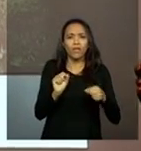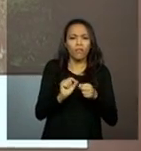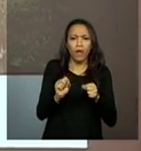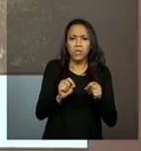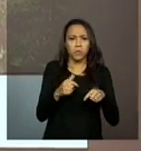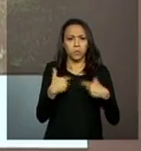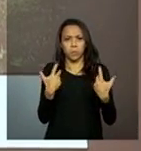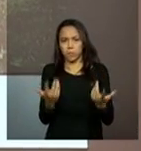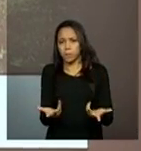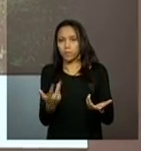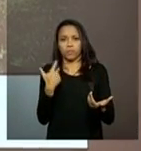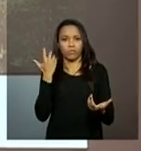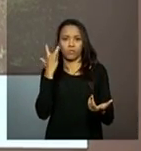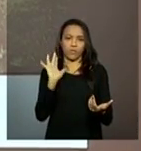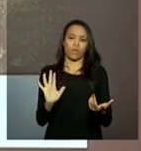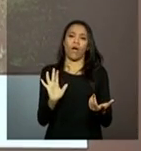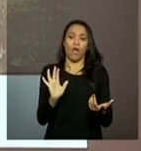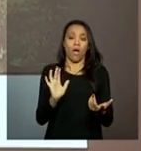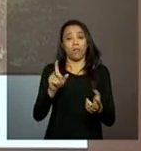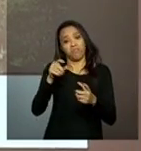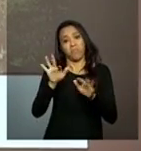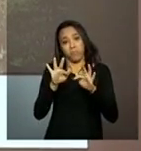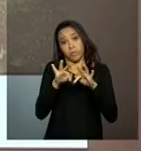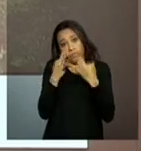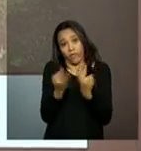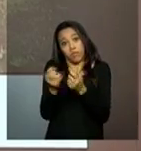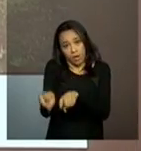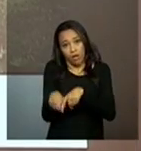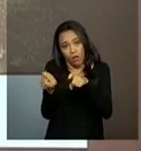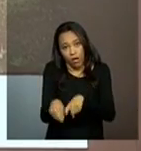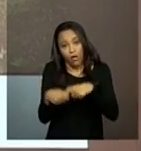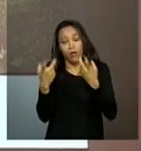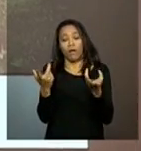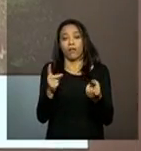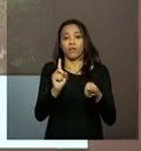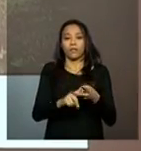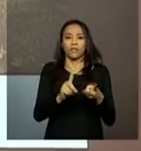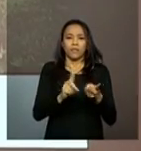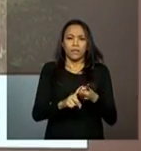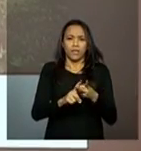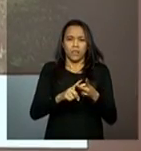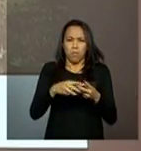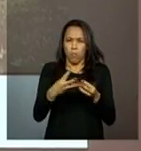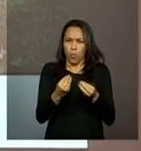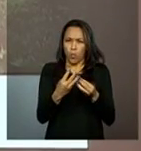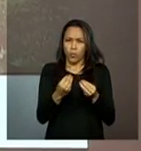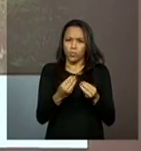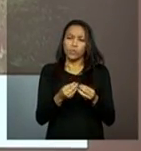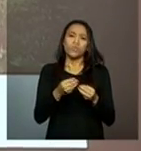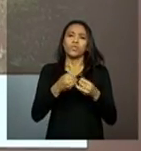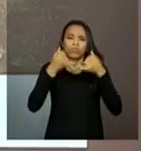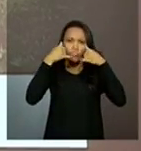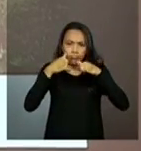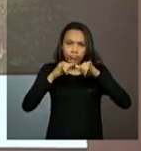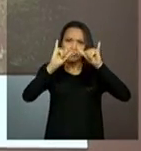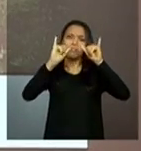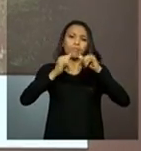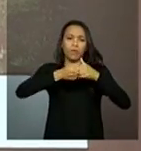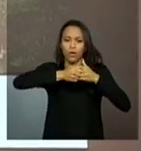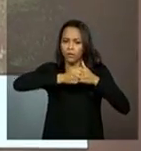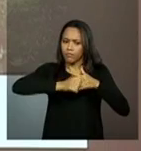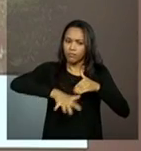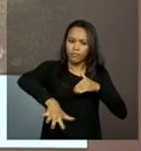sistemas agroflorestais, agricultura familiar, produção extensiva de bovinos e por aí vai. Isso é